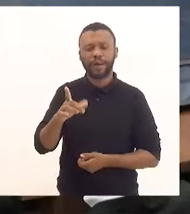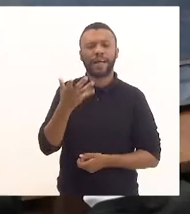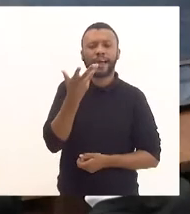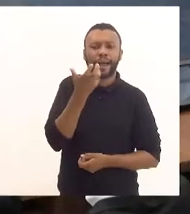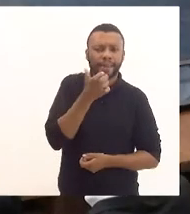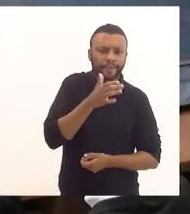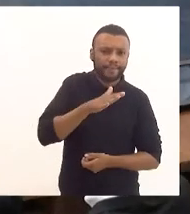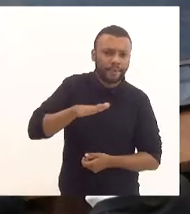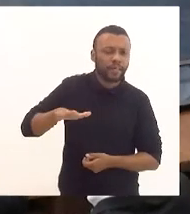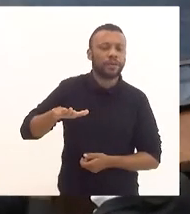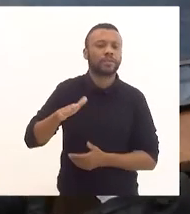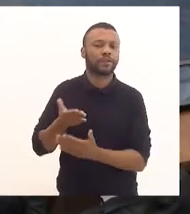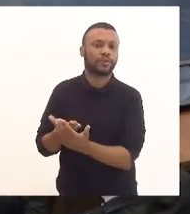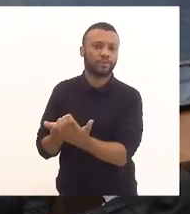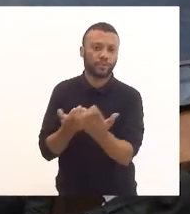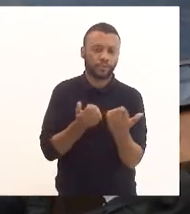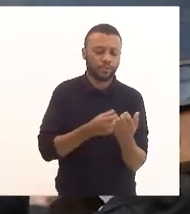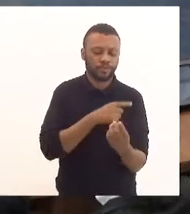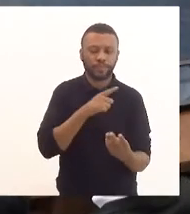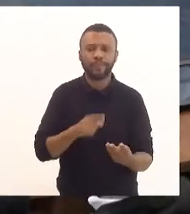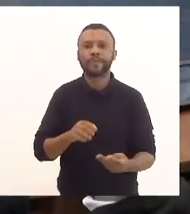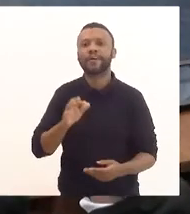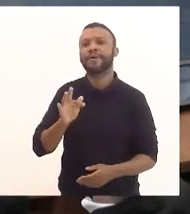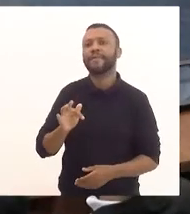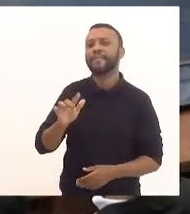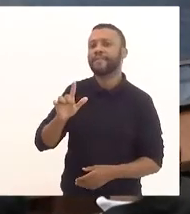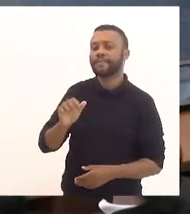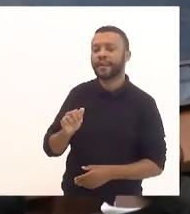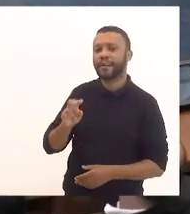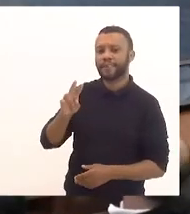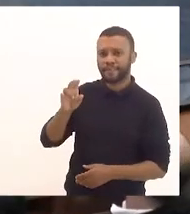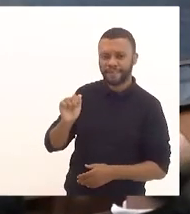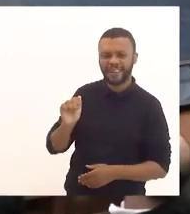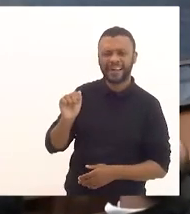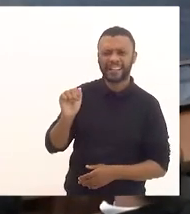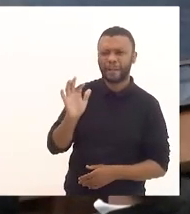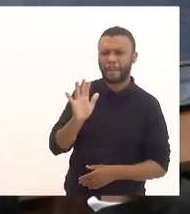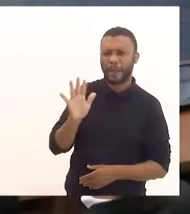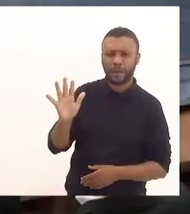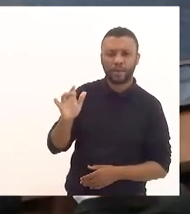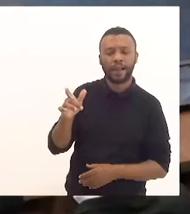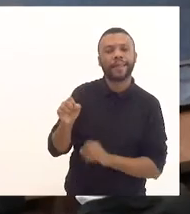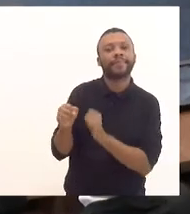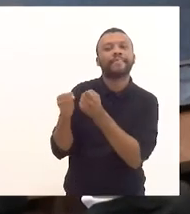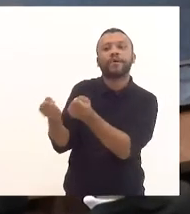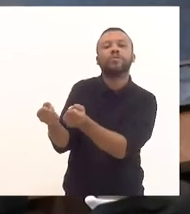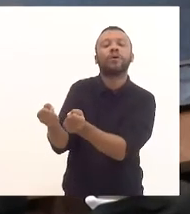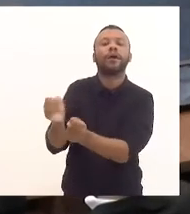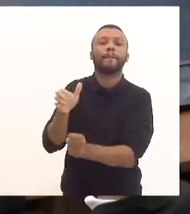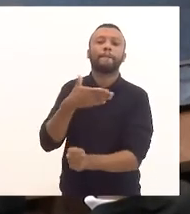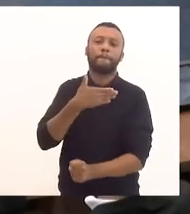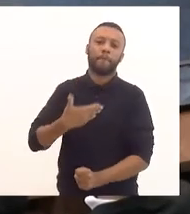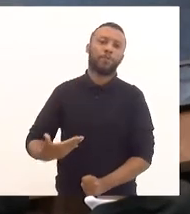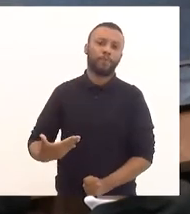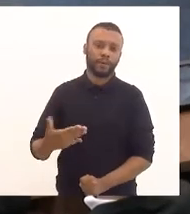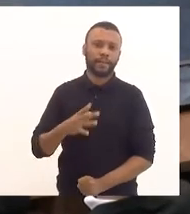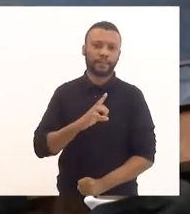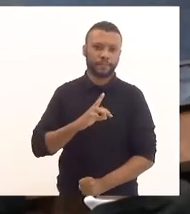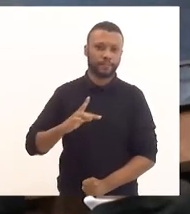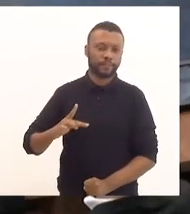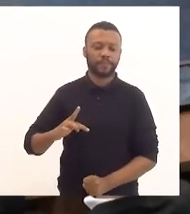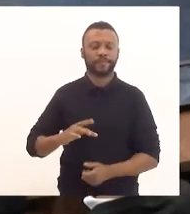Infância e da Juventude Flávia mnscor defensora pública Oi